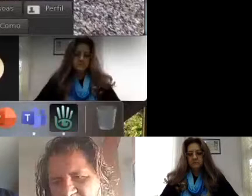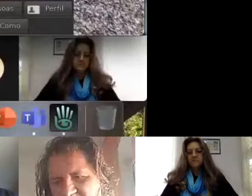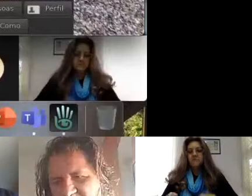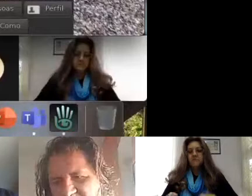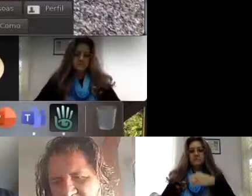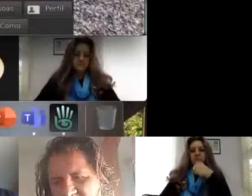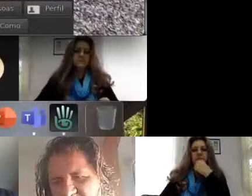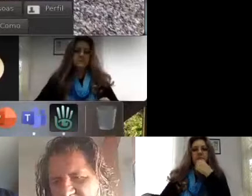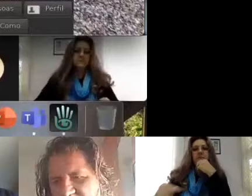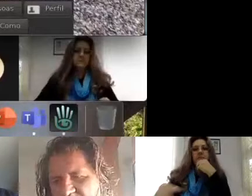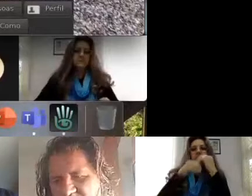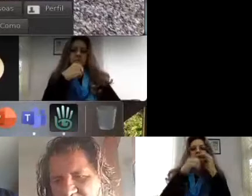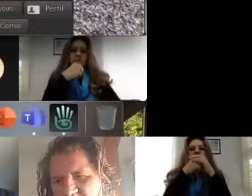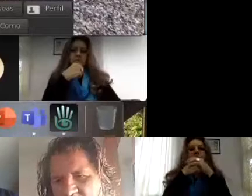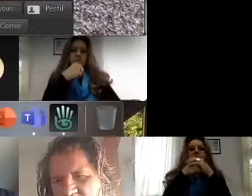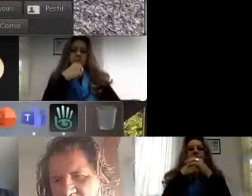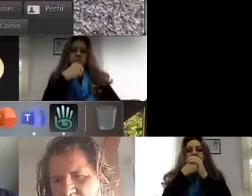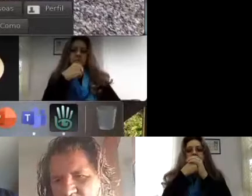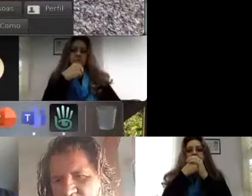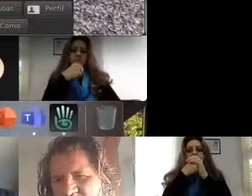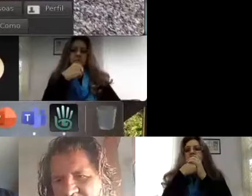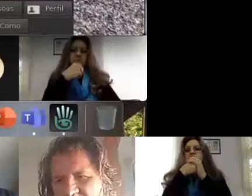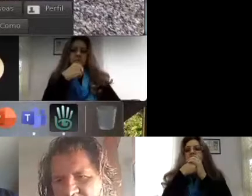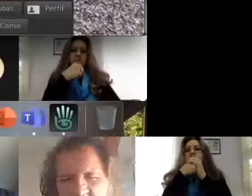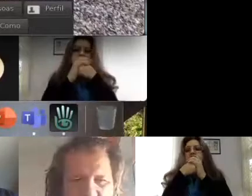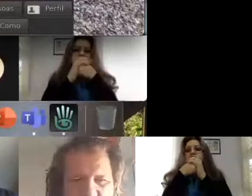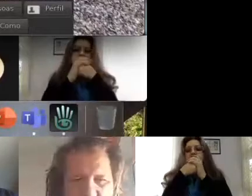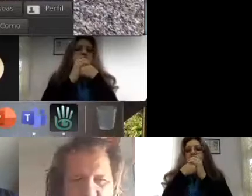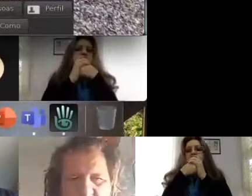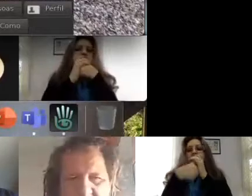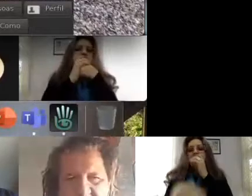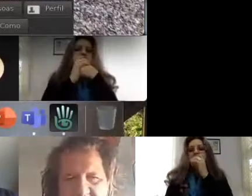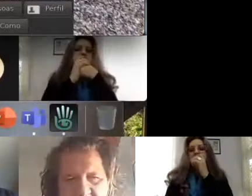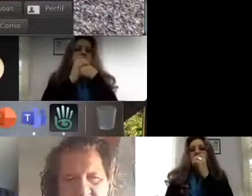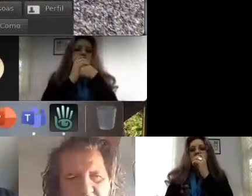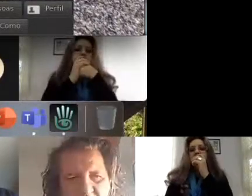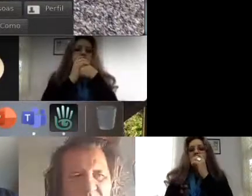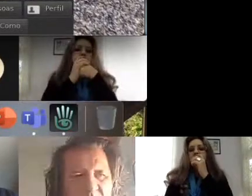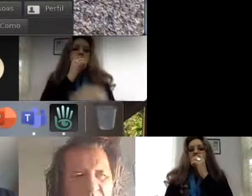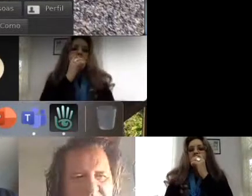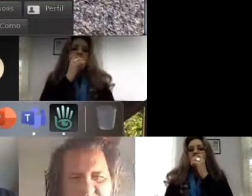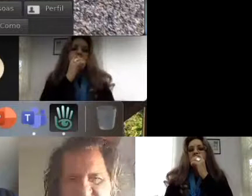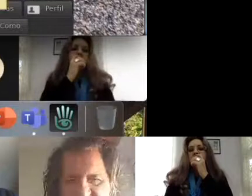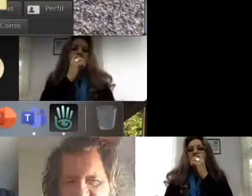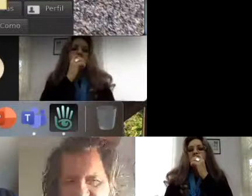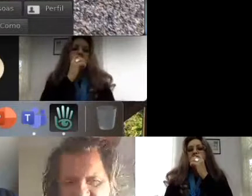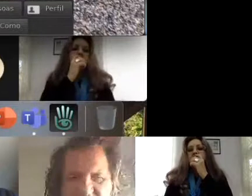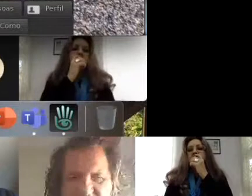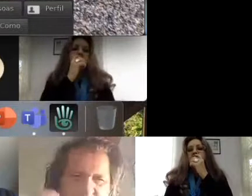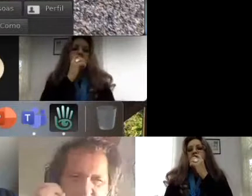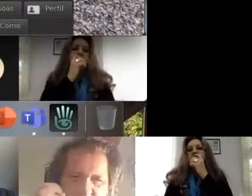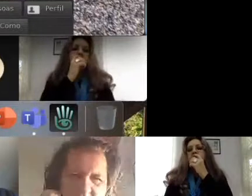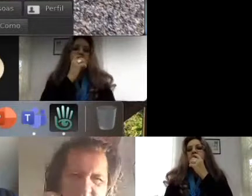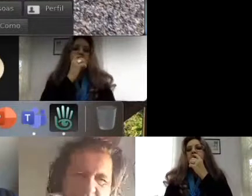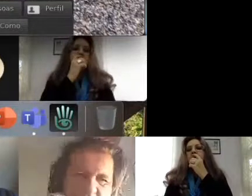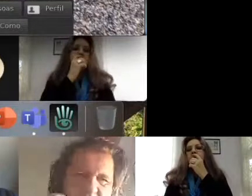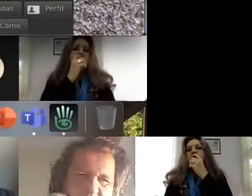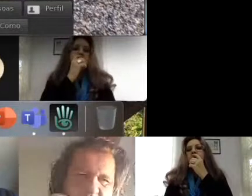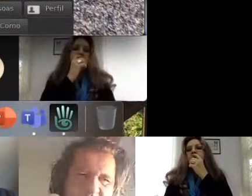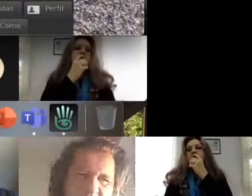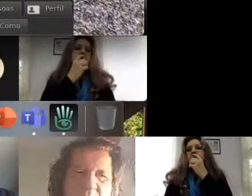quando abordamos essas questões, estamos entrando, obviamente, em um contexto filosófico, eu diria também da filosofia da ciência, isto